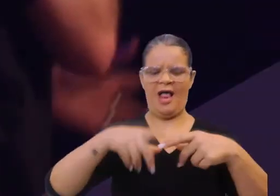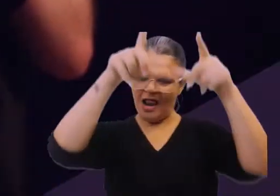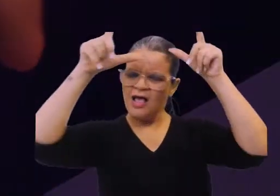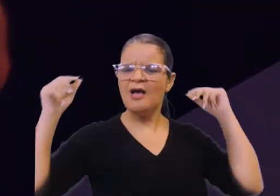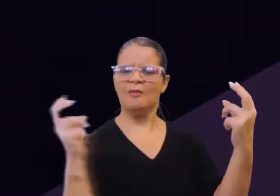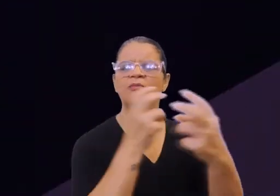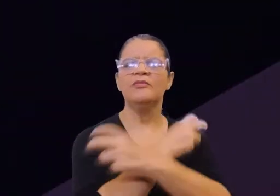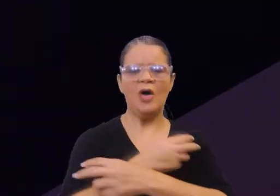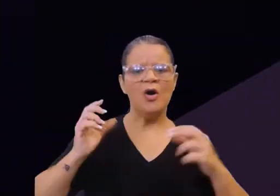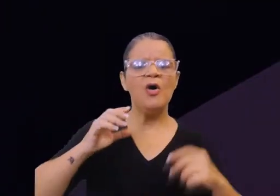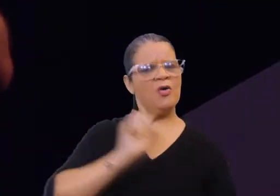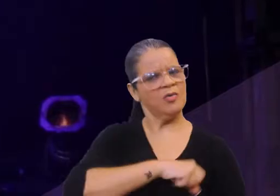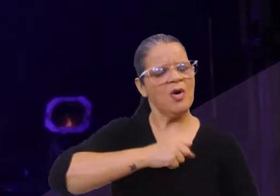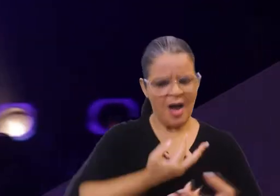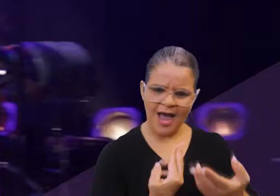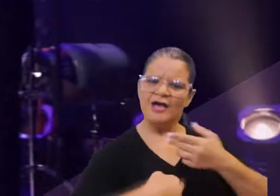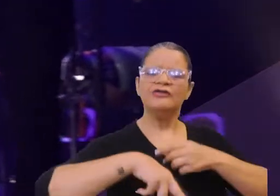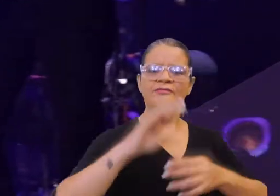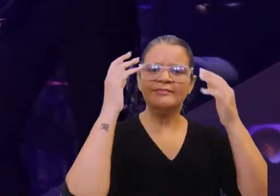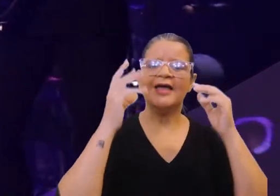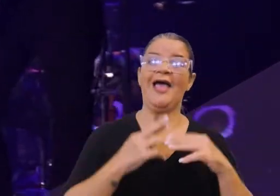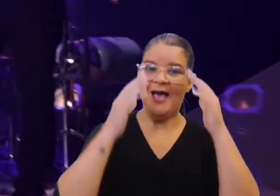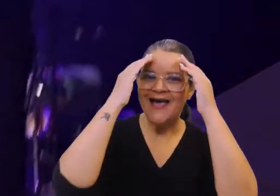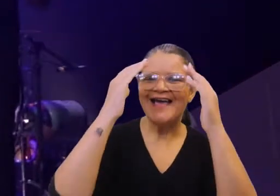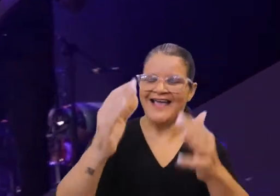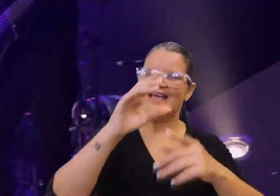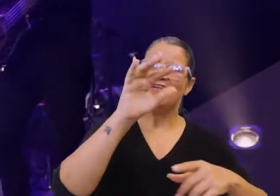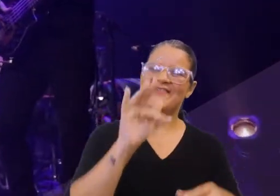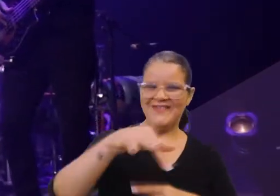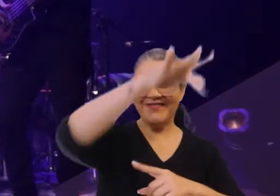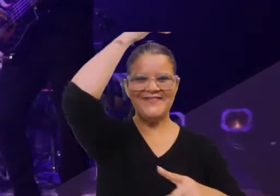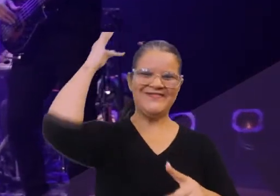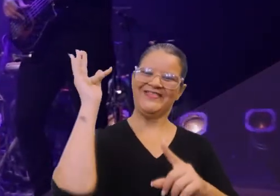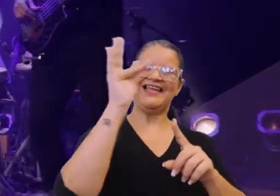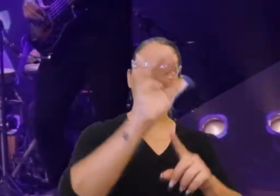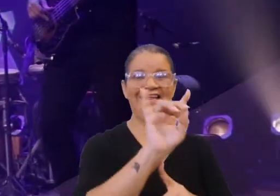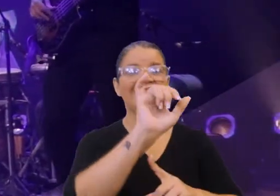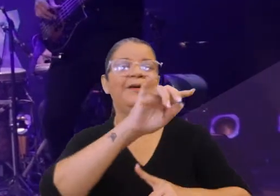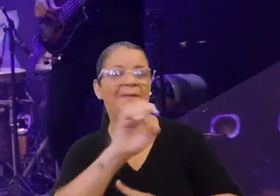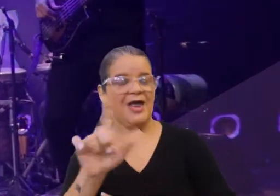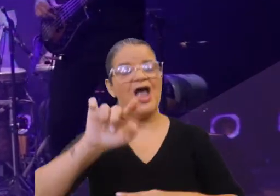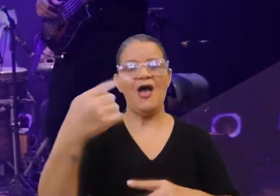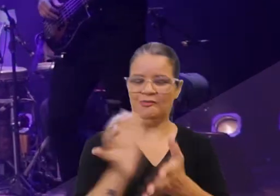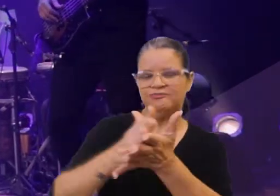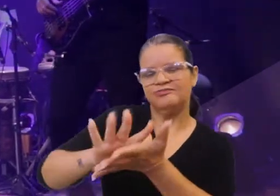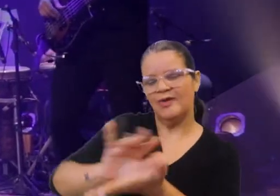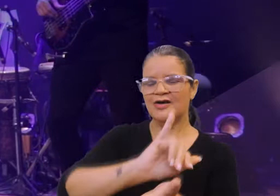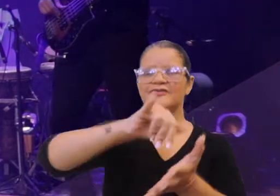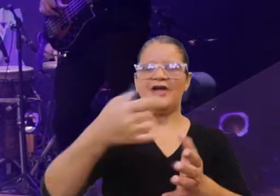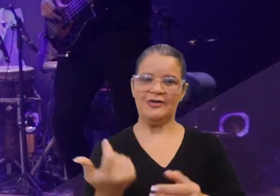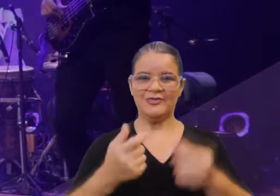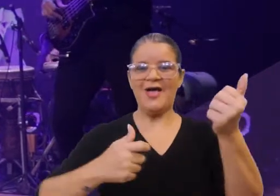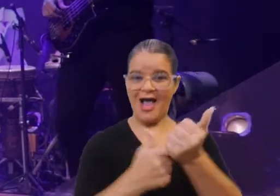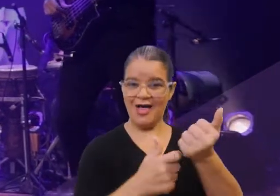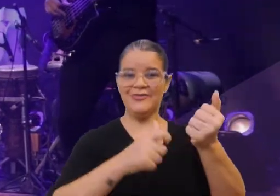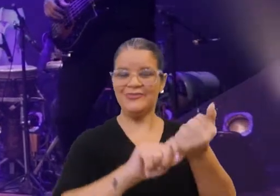Dom do Eldo é respeito à religião. O grande orgulho foi nós, o Frei Damião. Olha o Jackson, que o Jackson pega o pandeiro. Com o caju e a castanha dá um